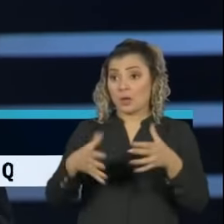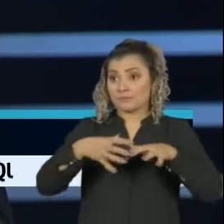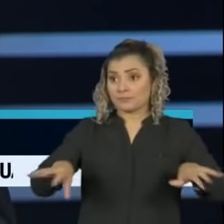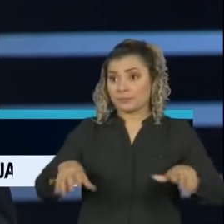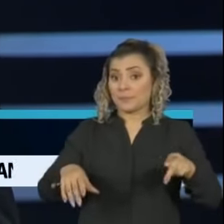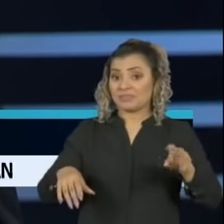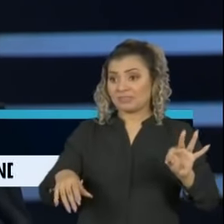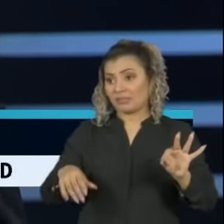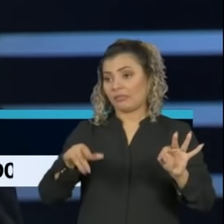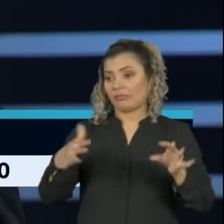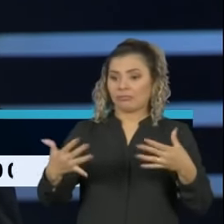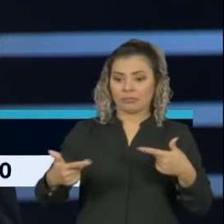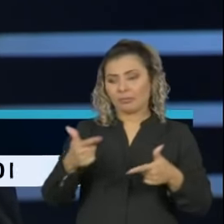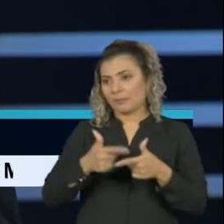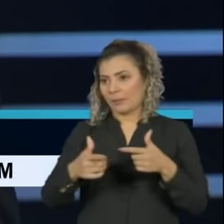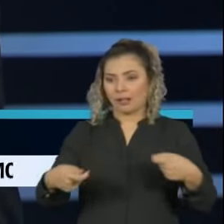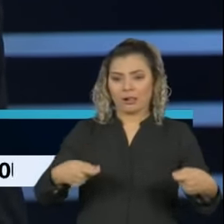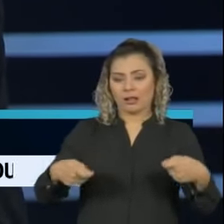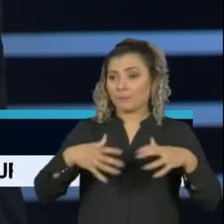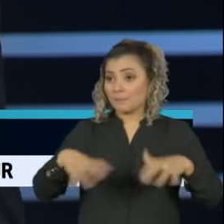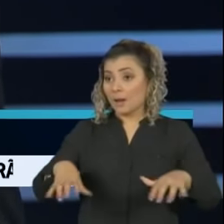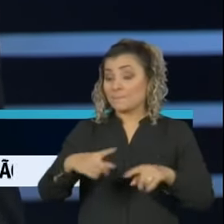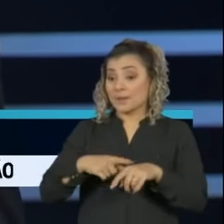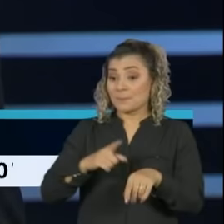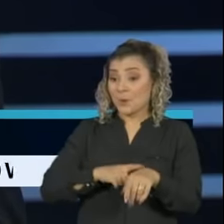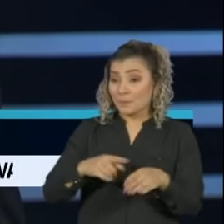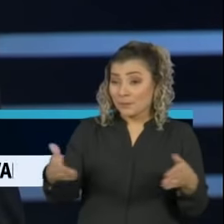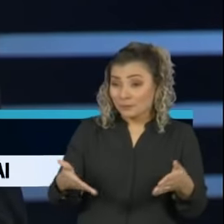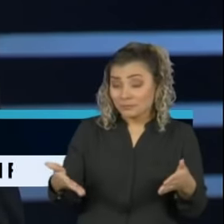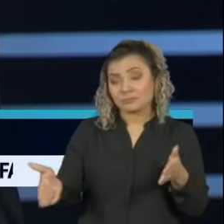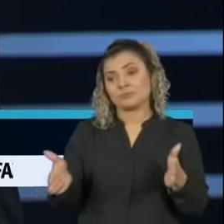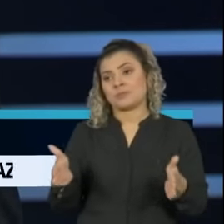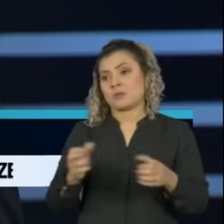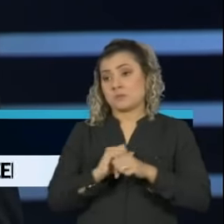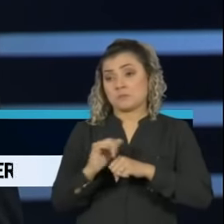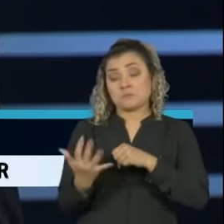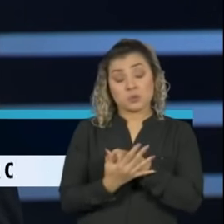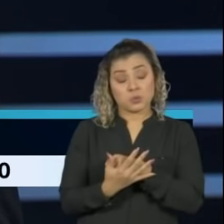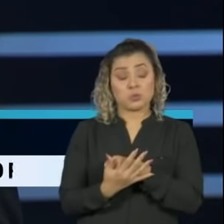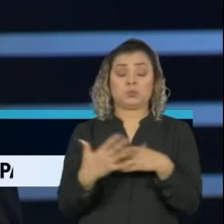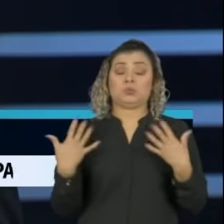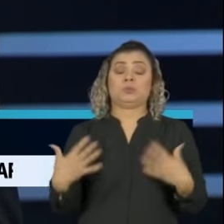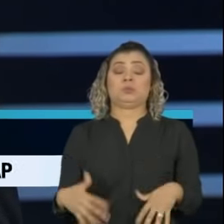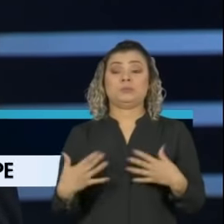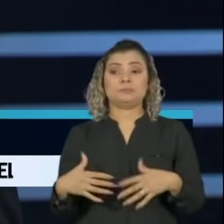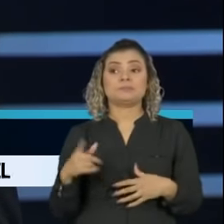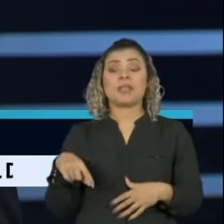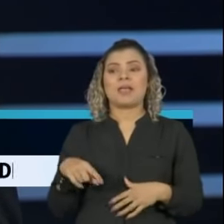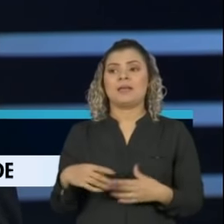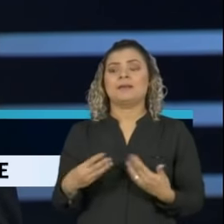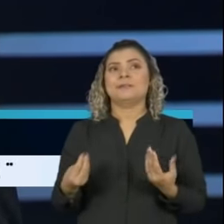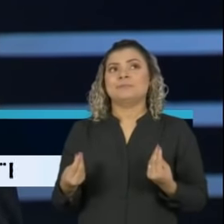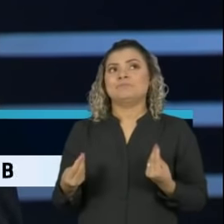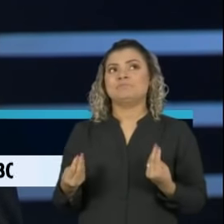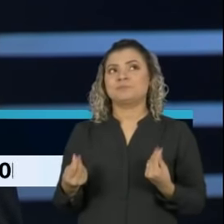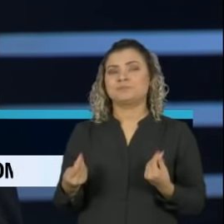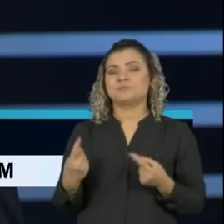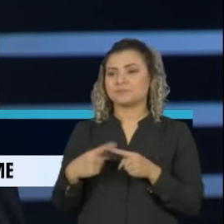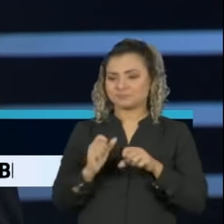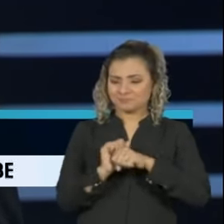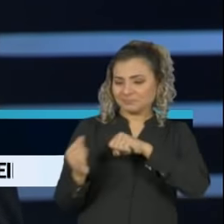PT, não sei o quê. Eu acho que esse momento agora da epidemia é uma ironia, porque talvez a